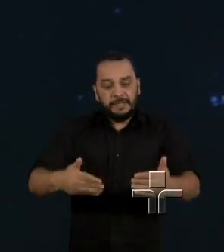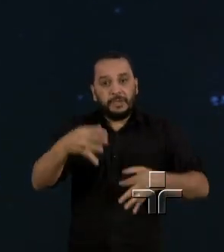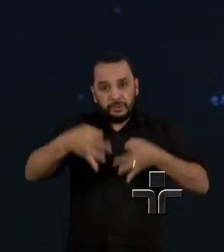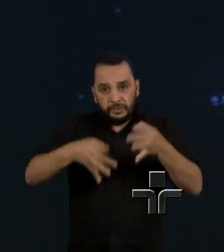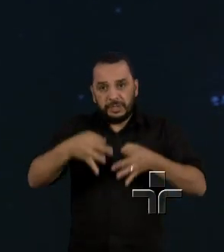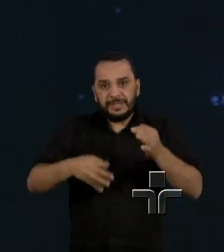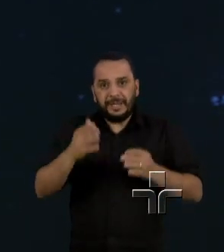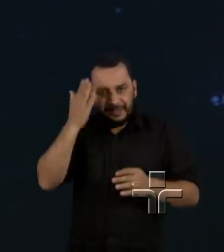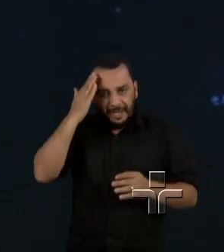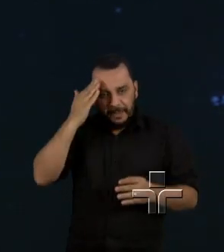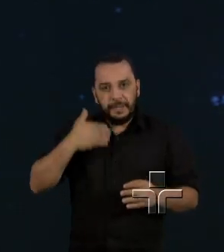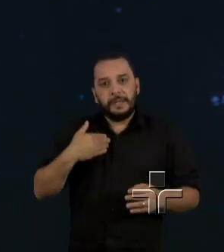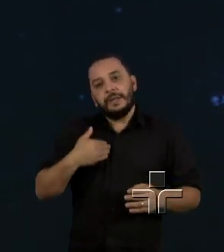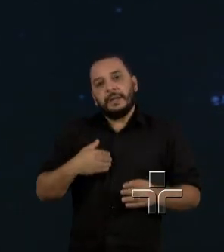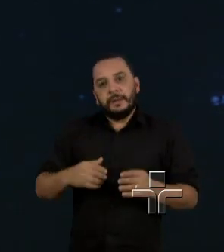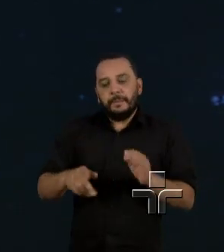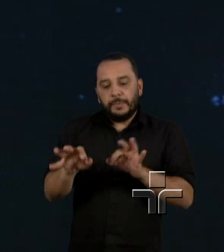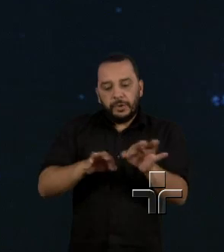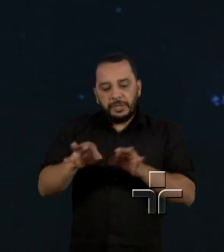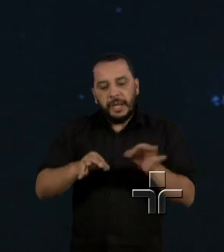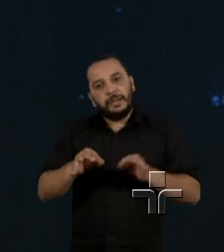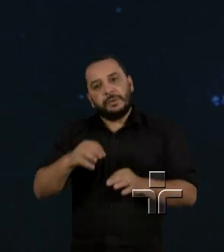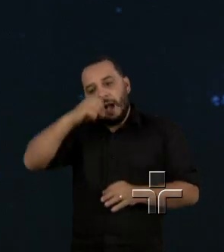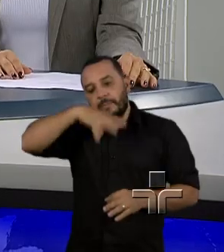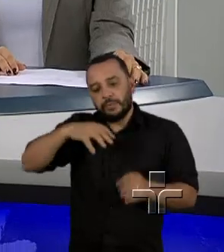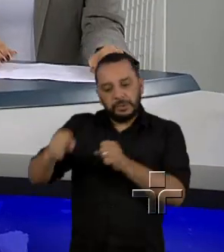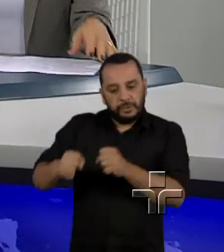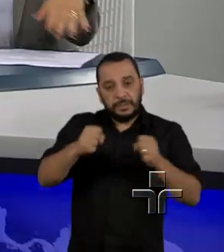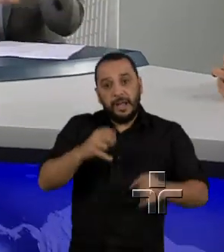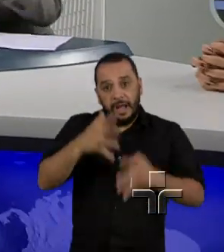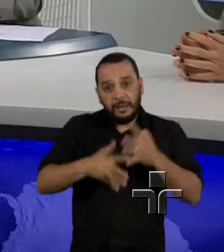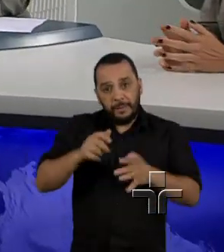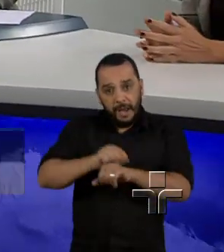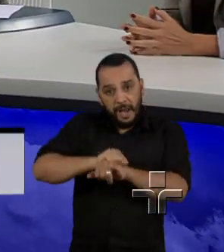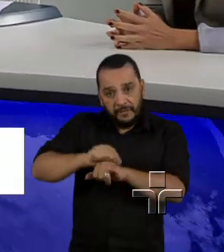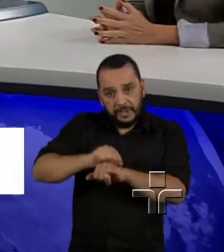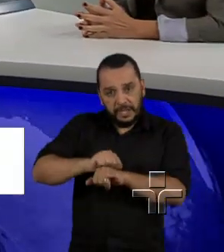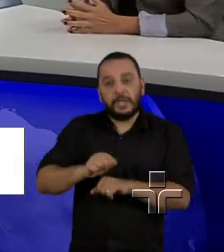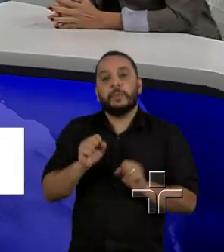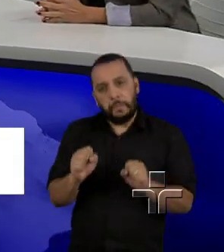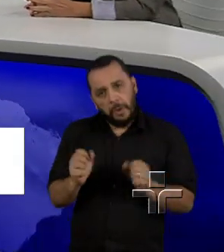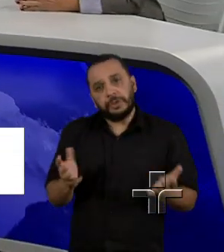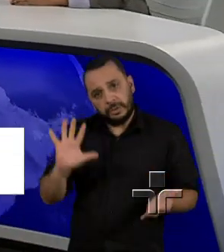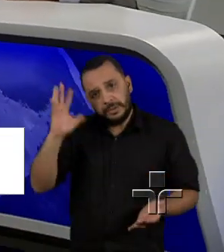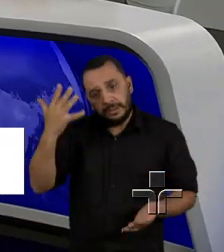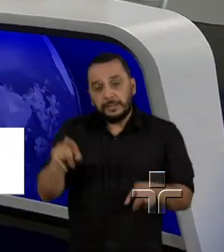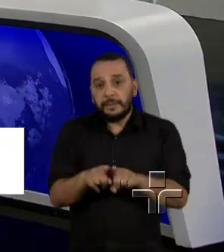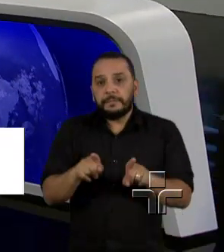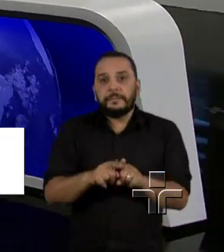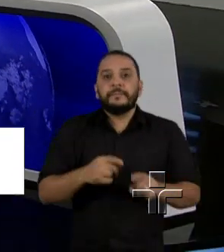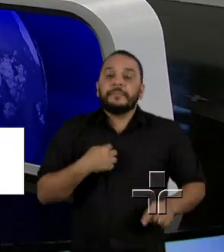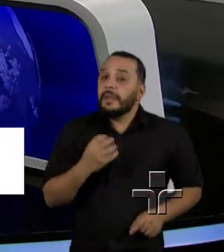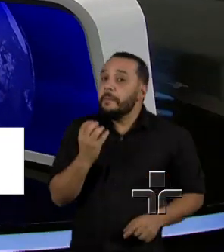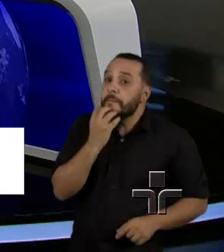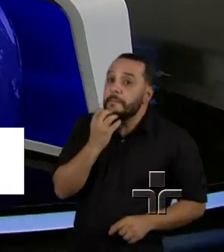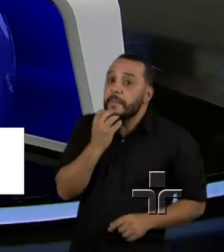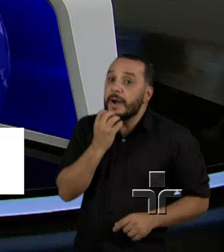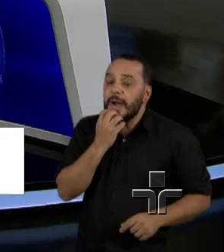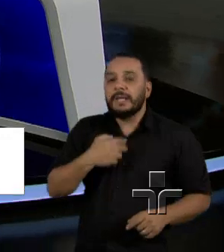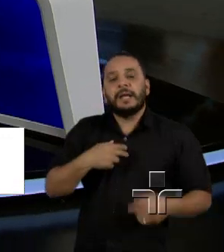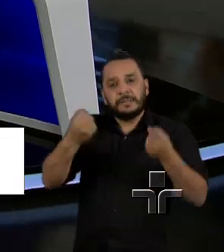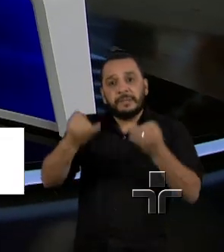abuso de autoridade pode comprometer trabalhos da Lava Jato. E ainda, presidente da Câmara diz que reforma tributária